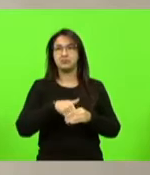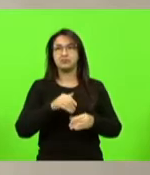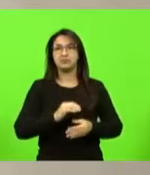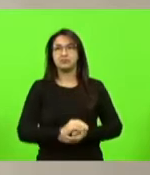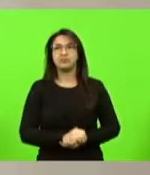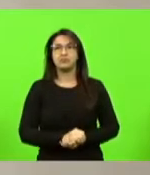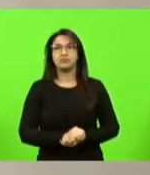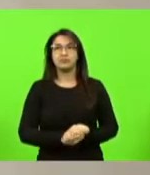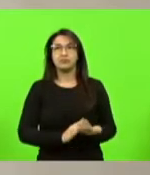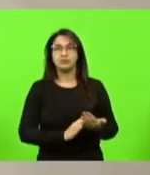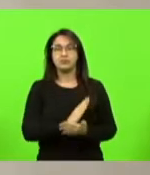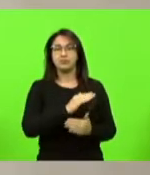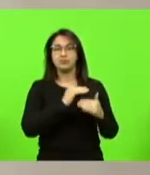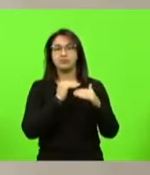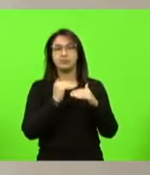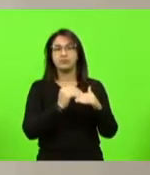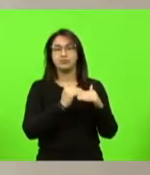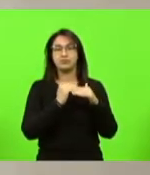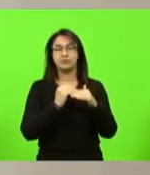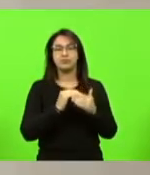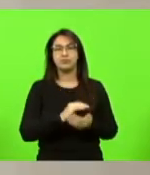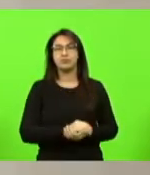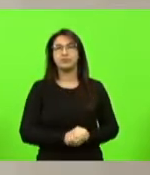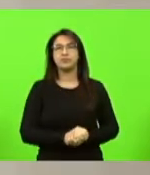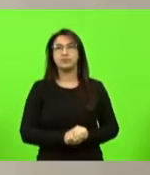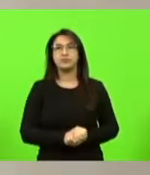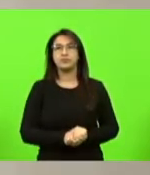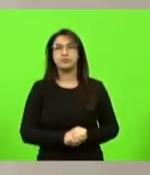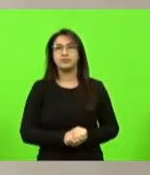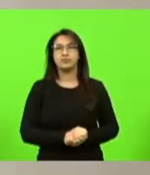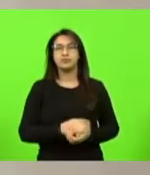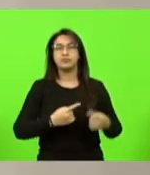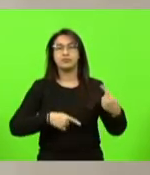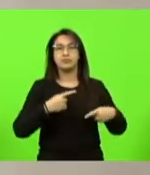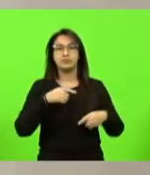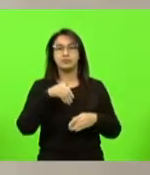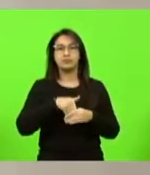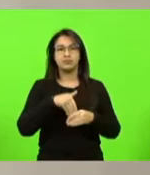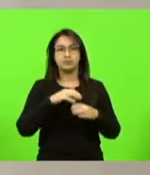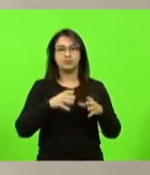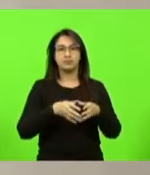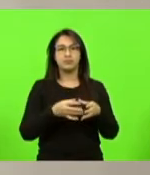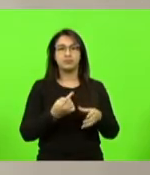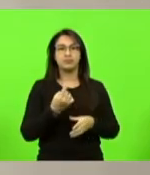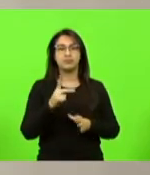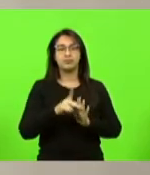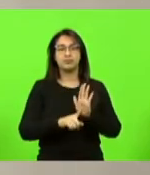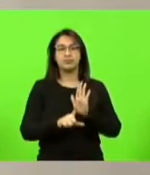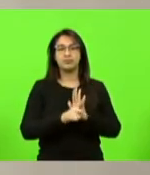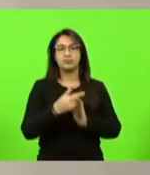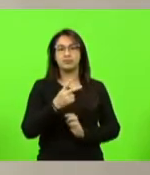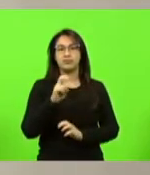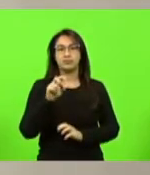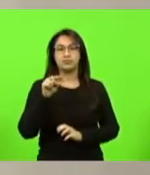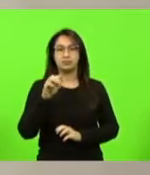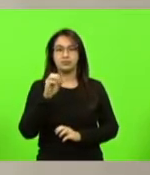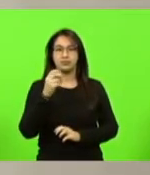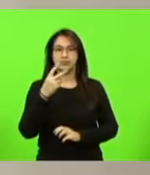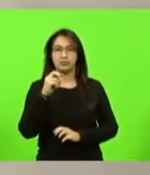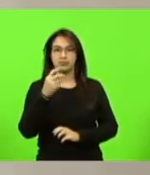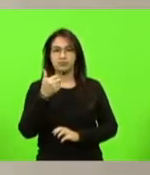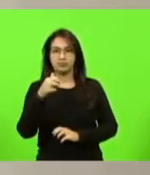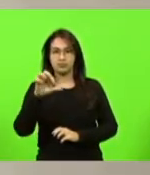encontram. Aprovado por unanimidade. Discussão e votação em turno único do projeto de lei 25.0/2019, autor